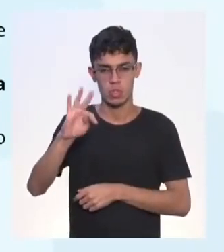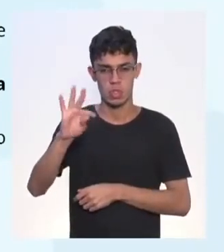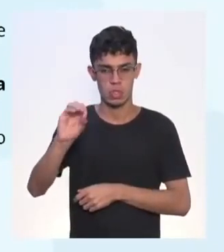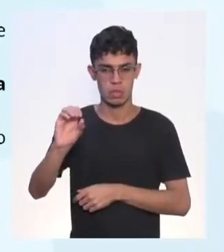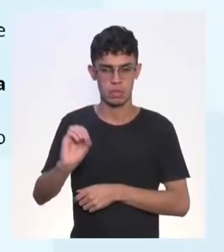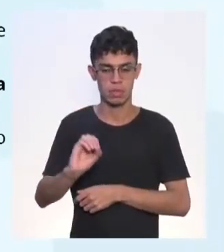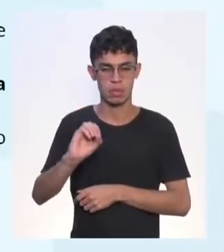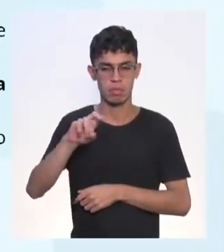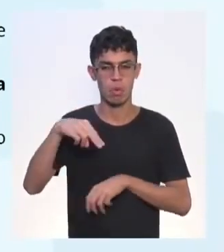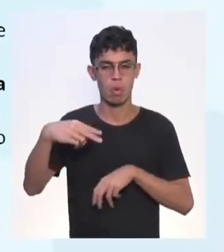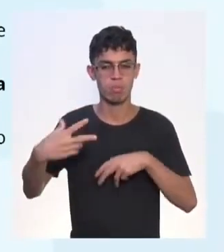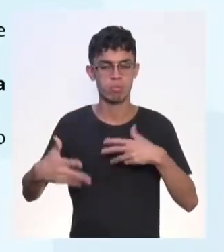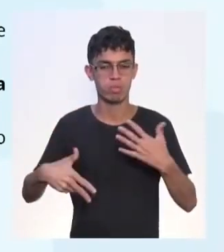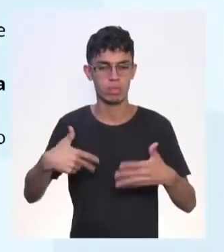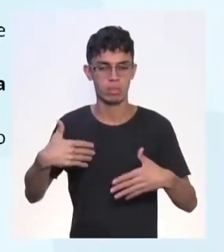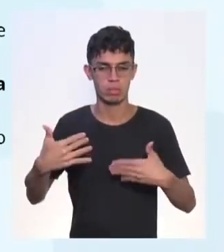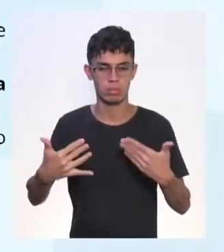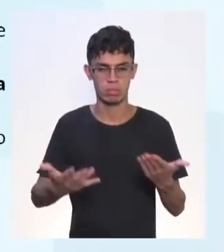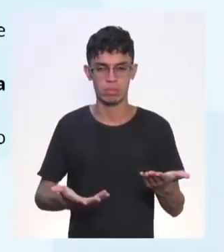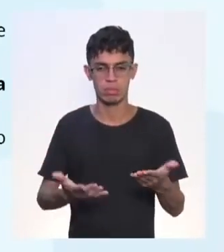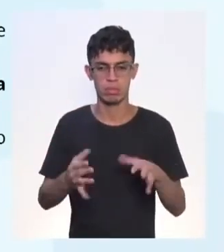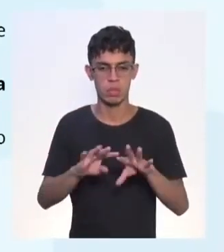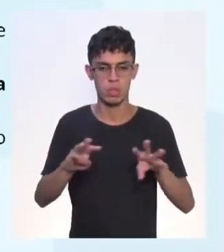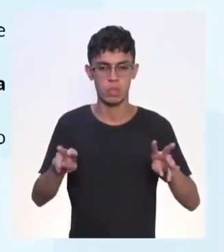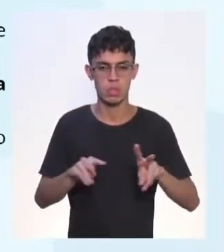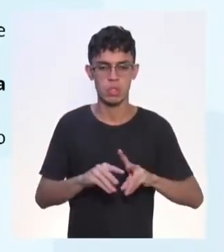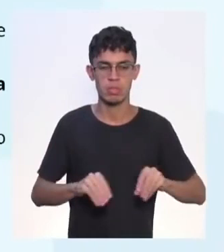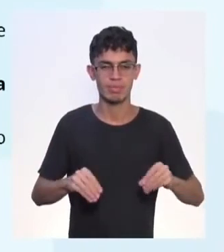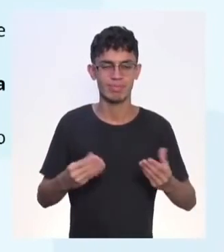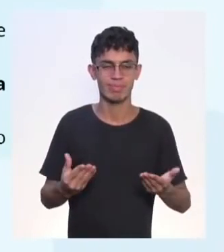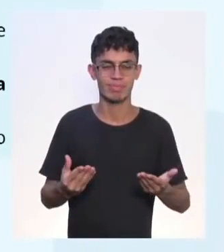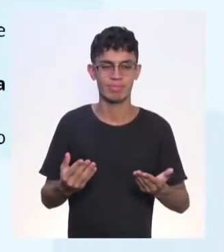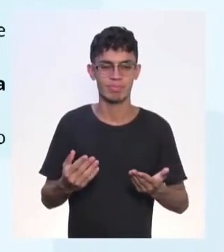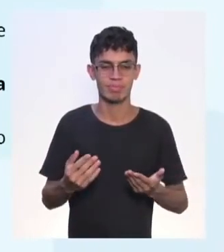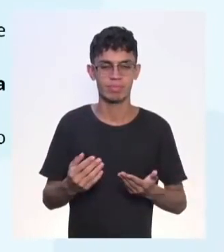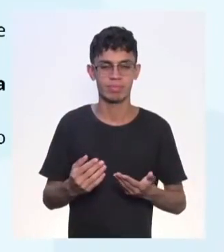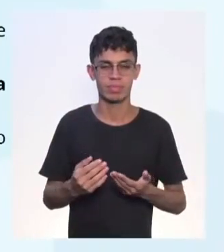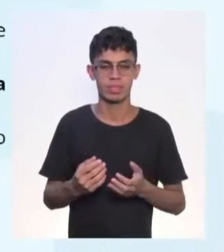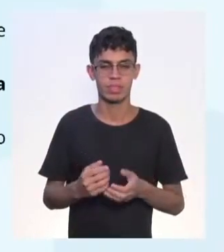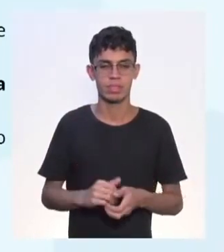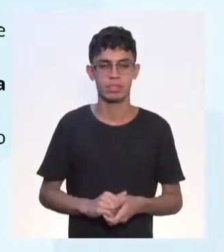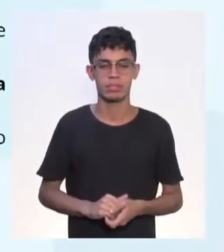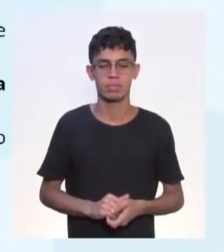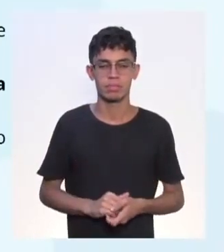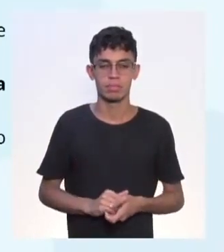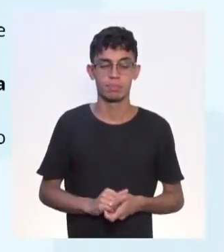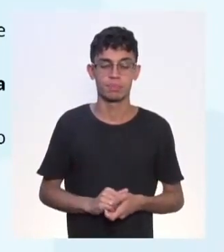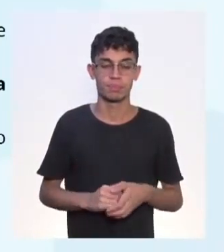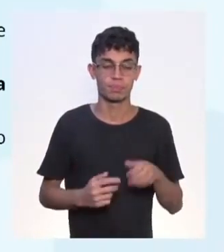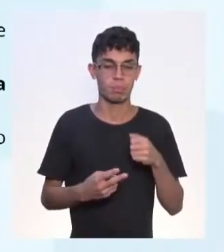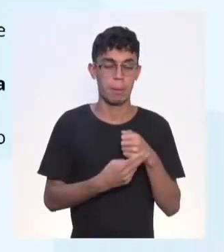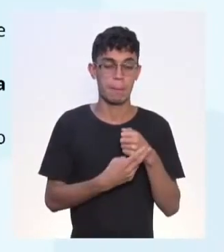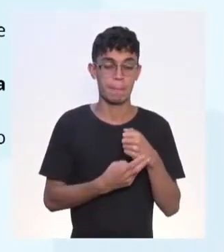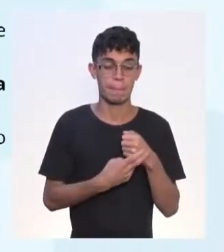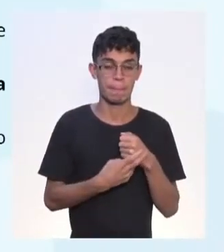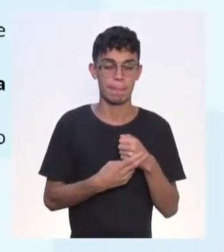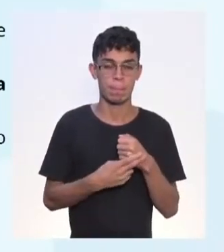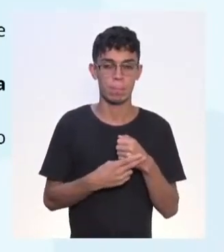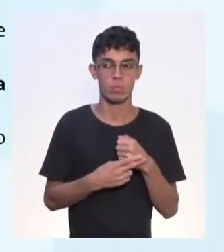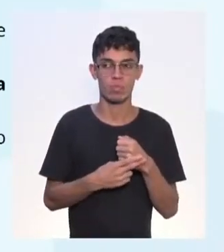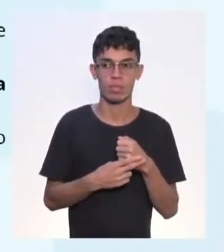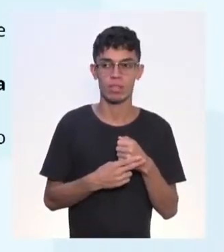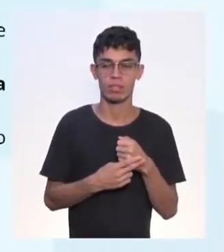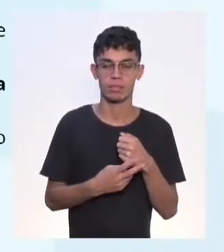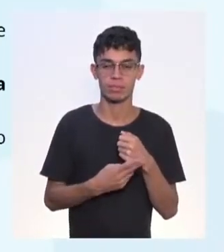verbo, rolavam o quê? Rolavam de quê? Não cabe. Então, isso é um típico caso de verbo